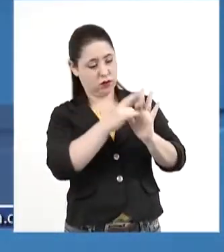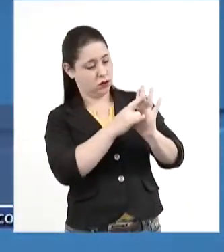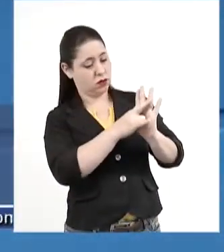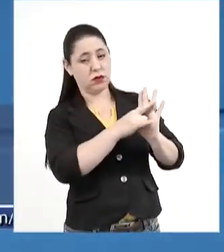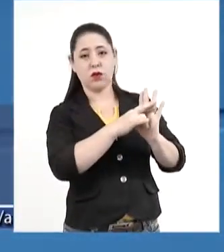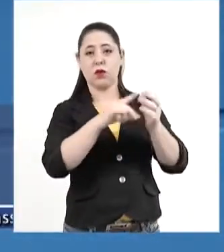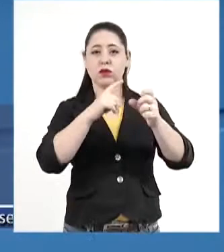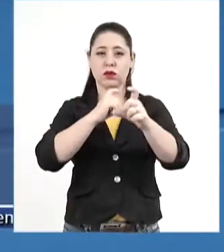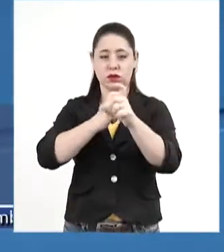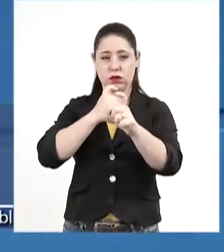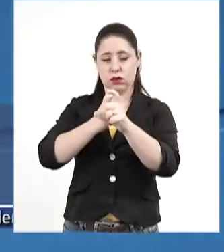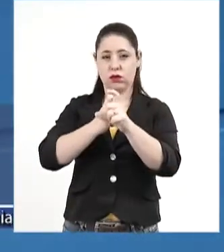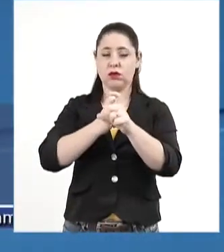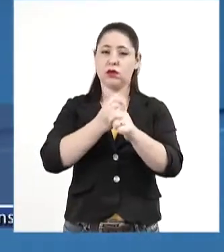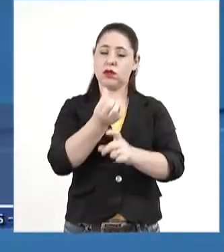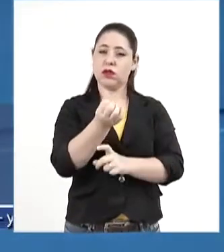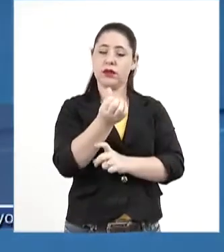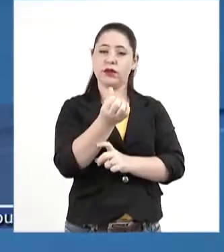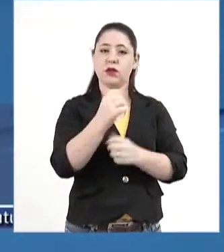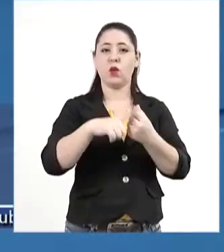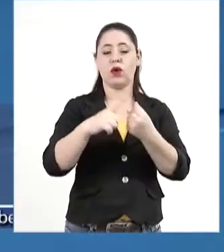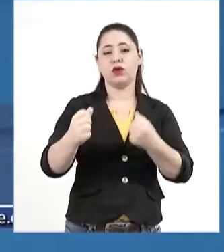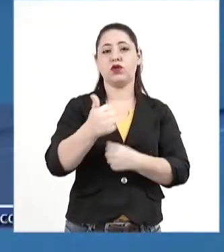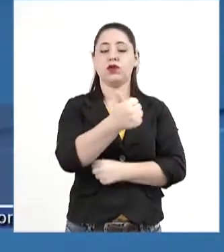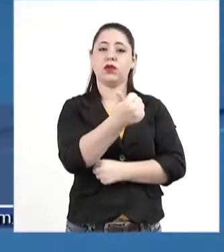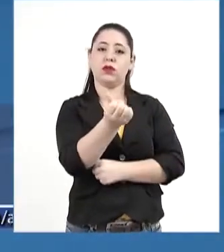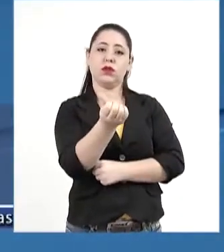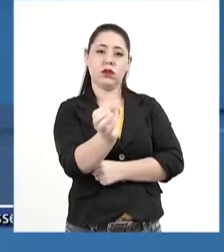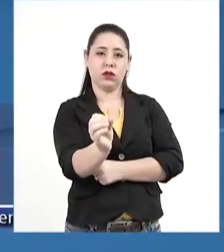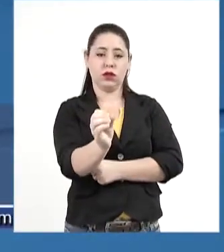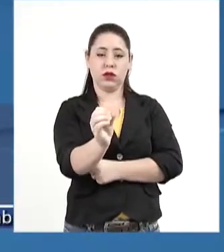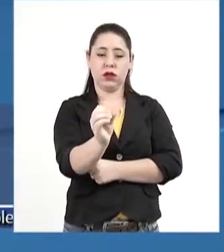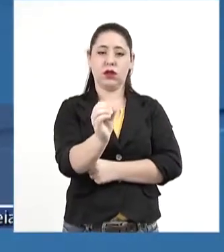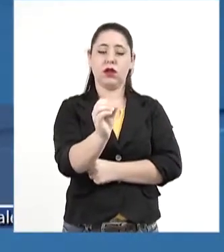inciso 6º do artigo 160 da